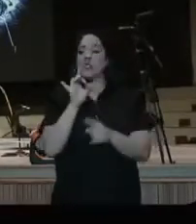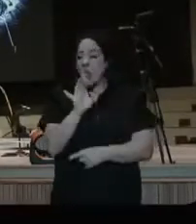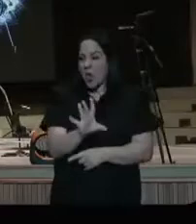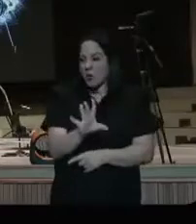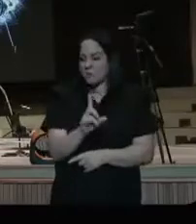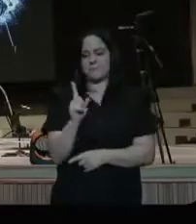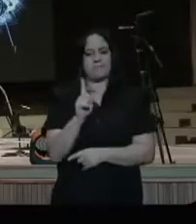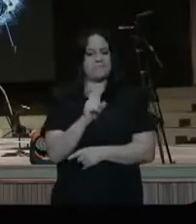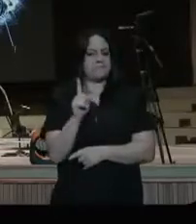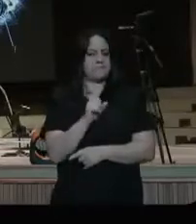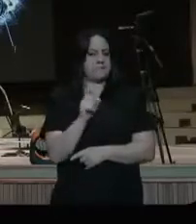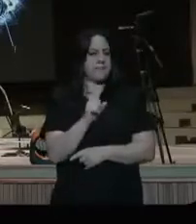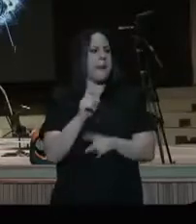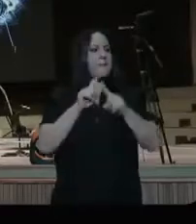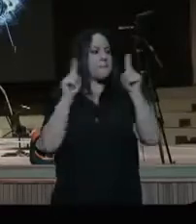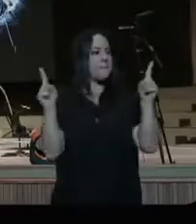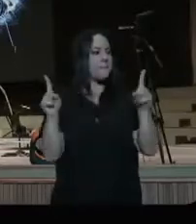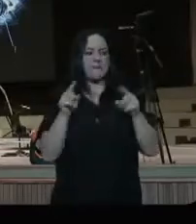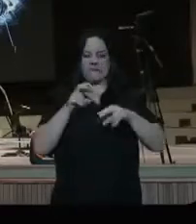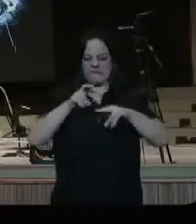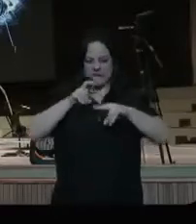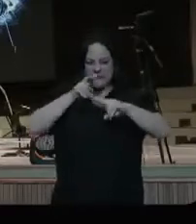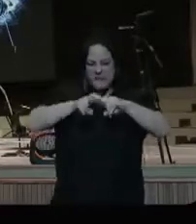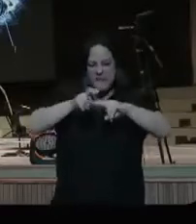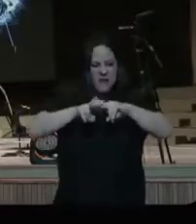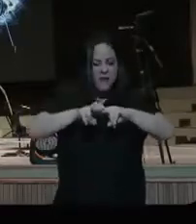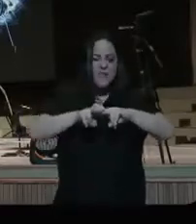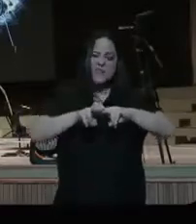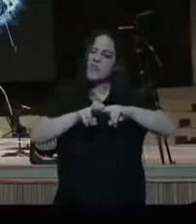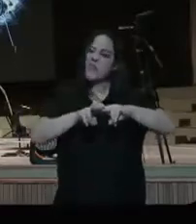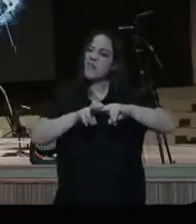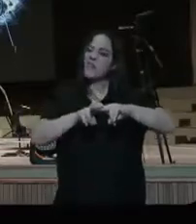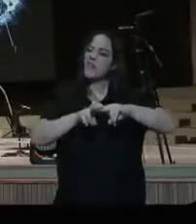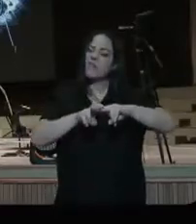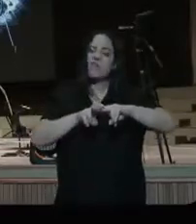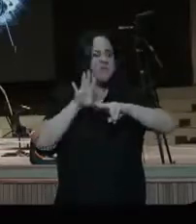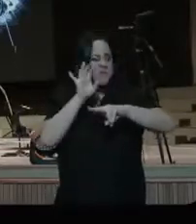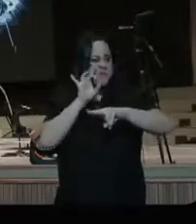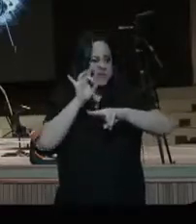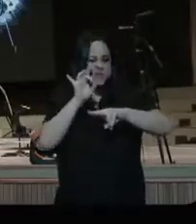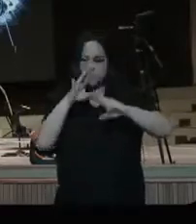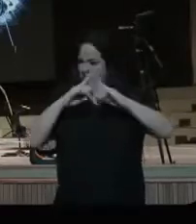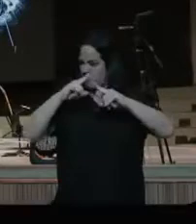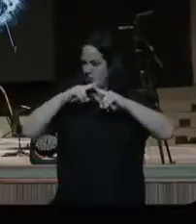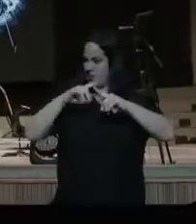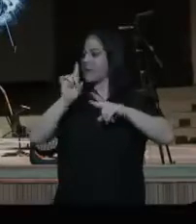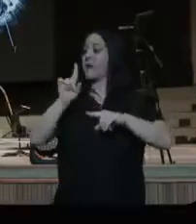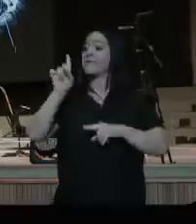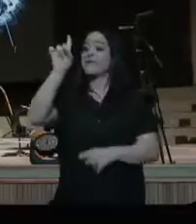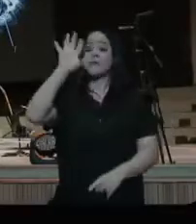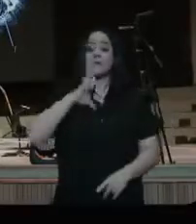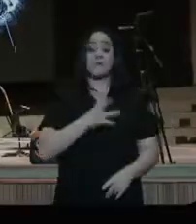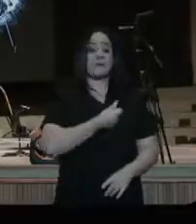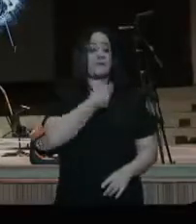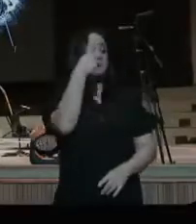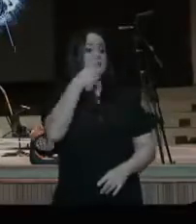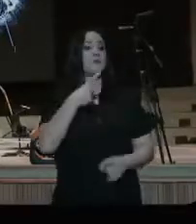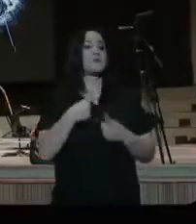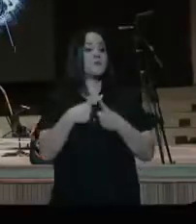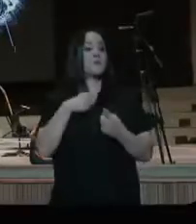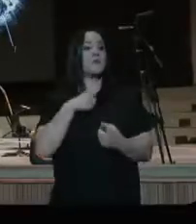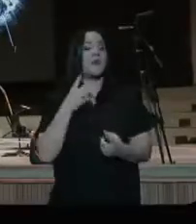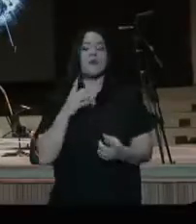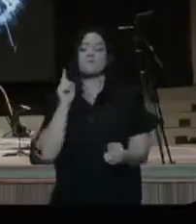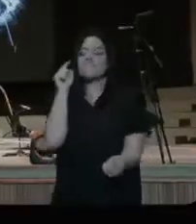isso pra que você ocupasse um banco de igreja num culto semanal deus te salvou porque ele tem uma visão e um propósito eterno